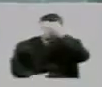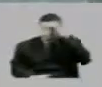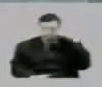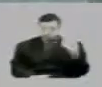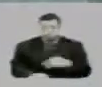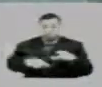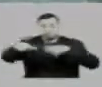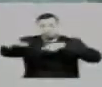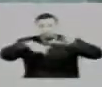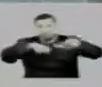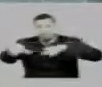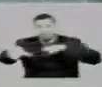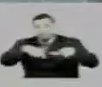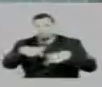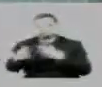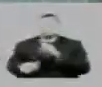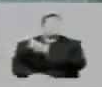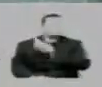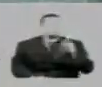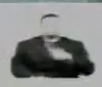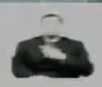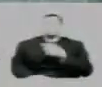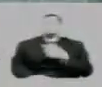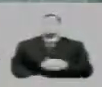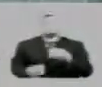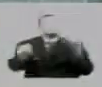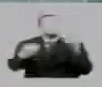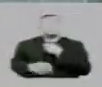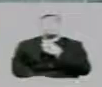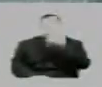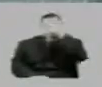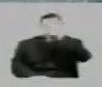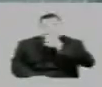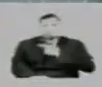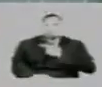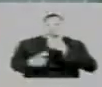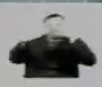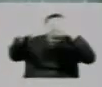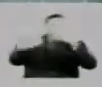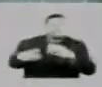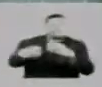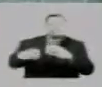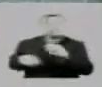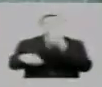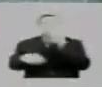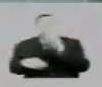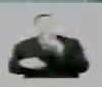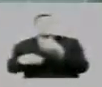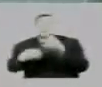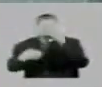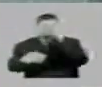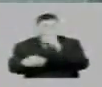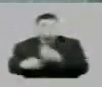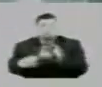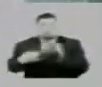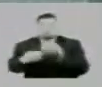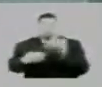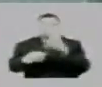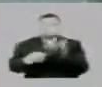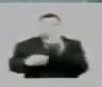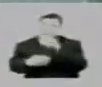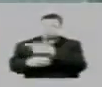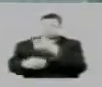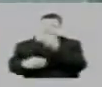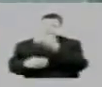suor do trabalho do povo amazonense, não é razoável esse assodamento e não é razoável a autorização sem